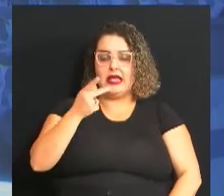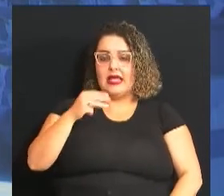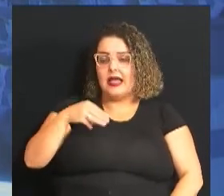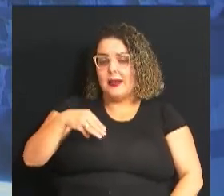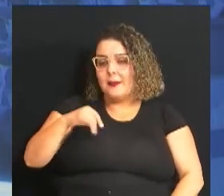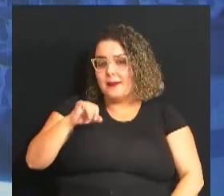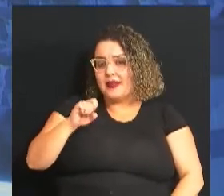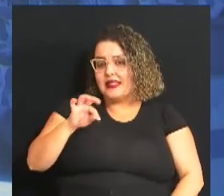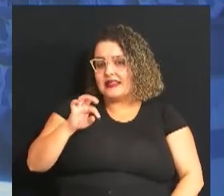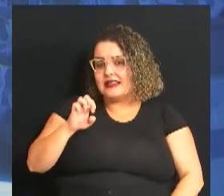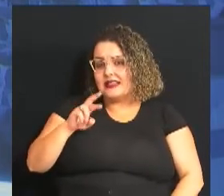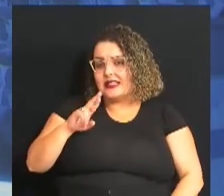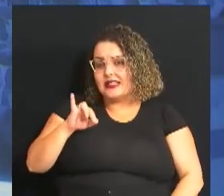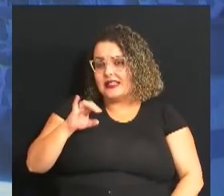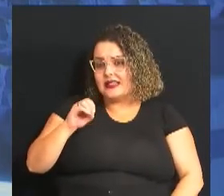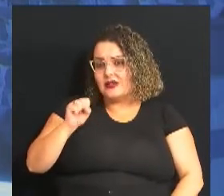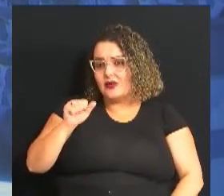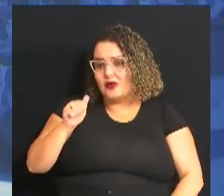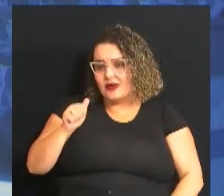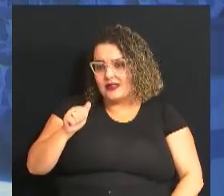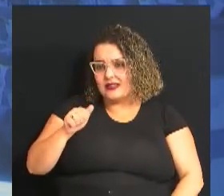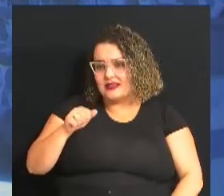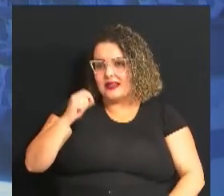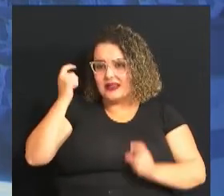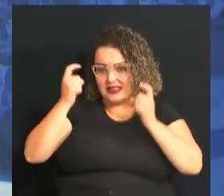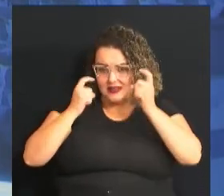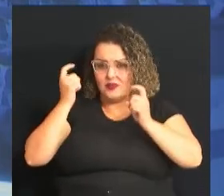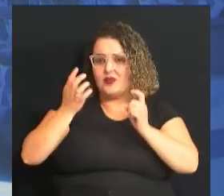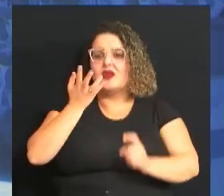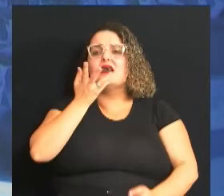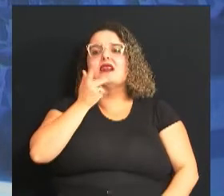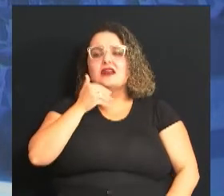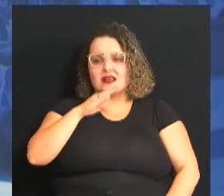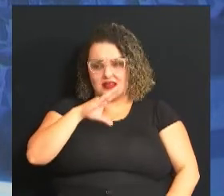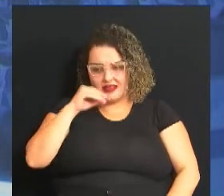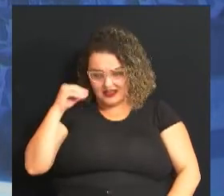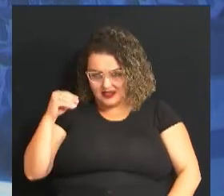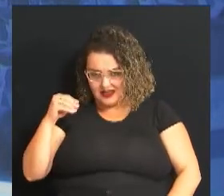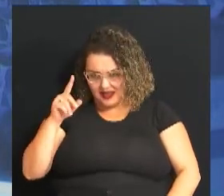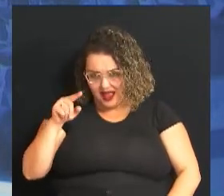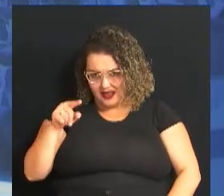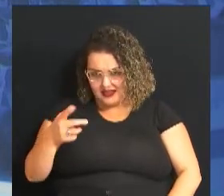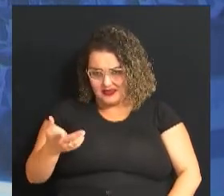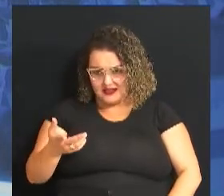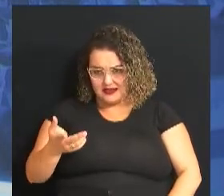misteriosa. Ela preocupa mais em crianças e adolescentes, é isso mesmo?